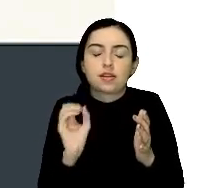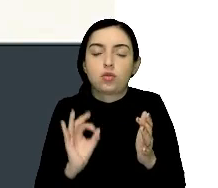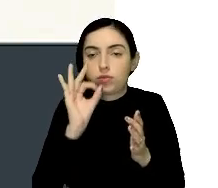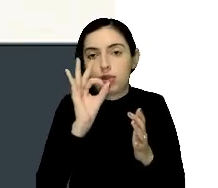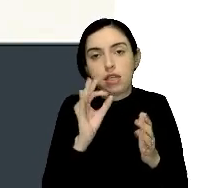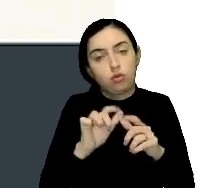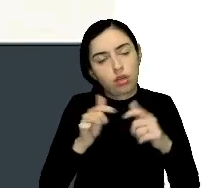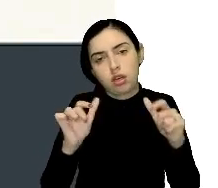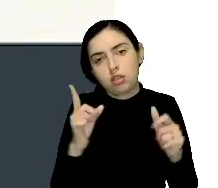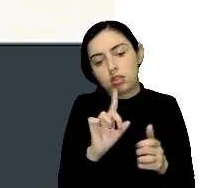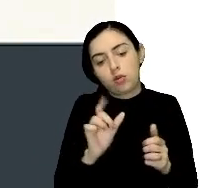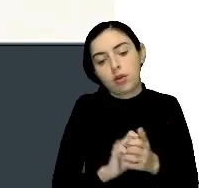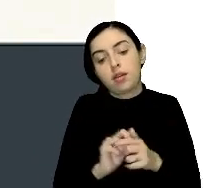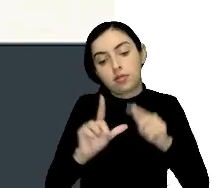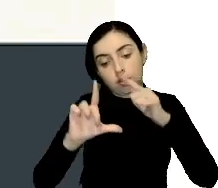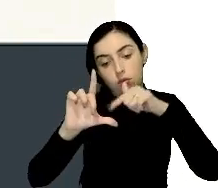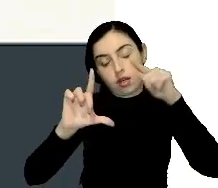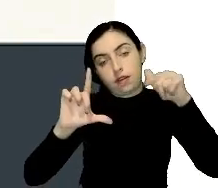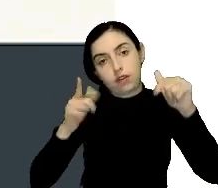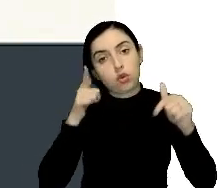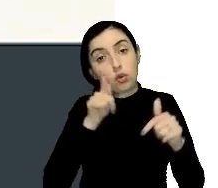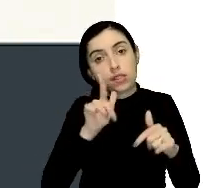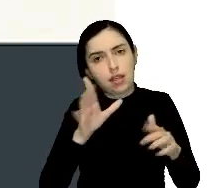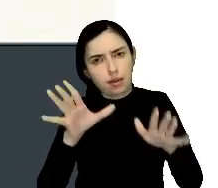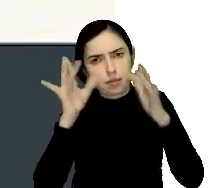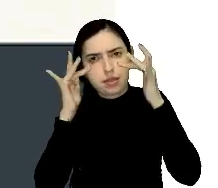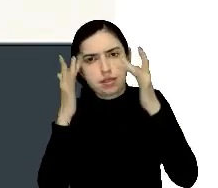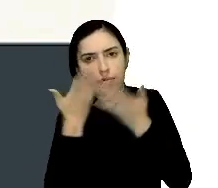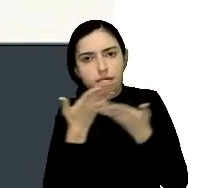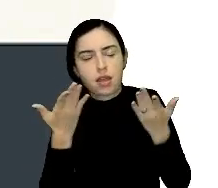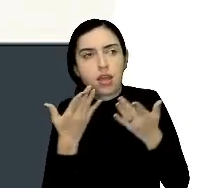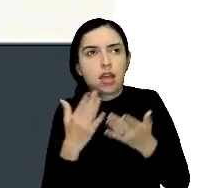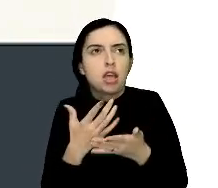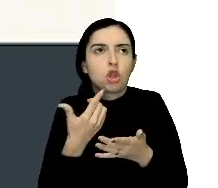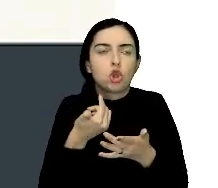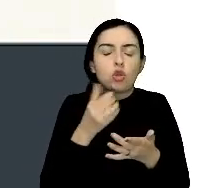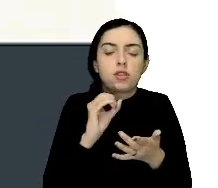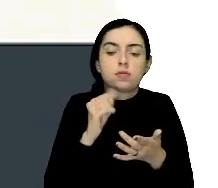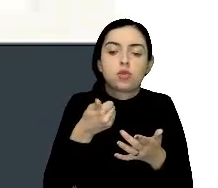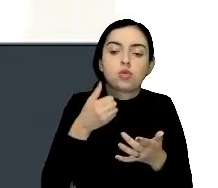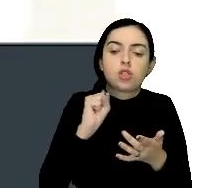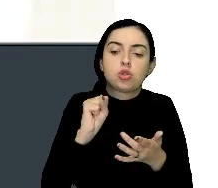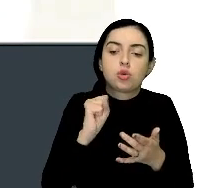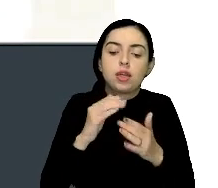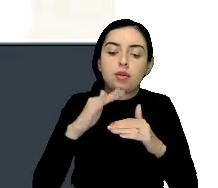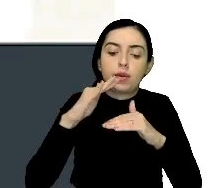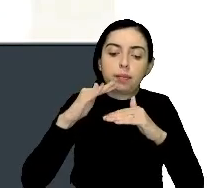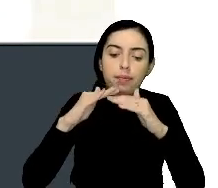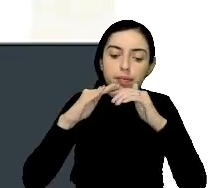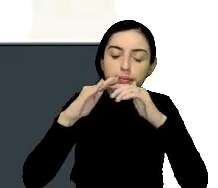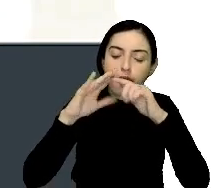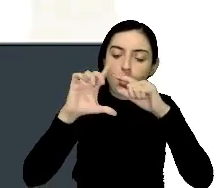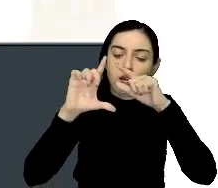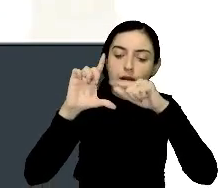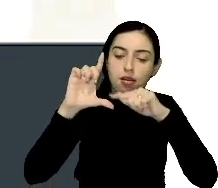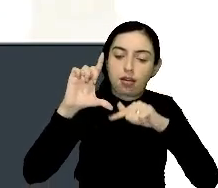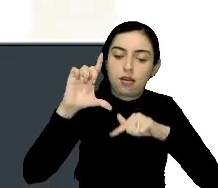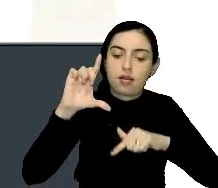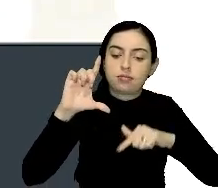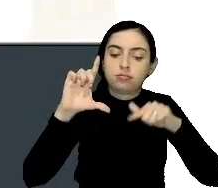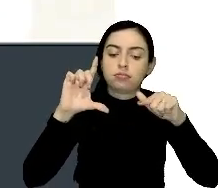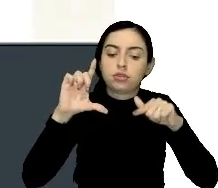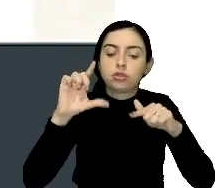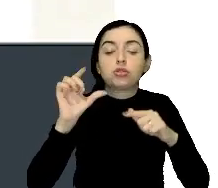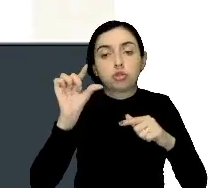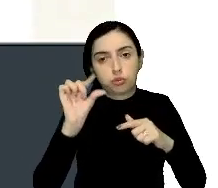Esse daqui é o gráfico, né? Então a gente consegue perceber que lá em 2018 a queda ela